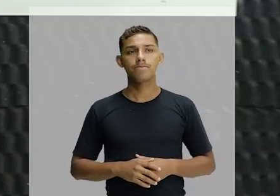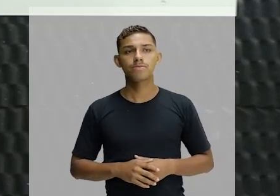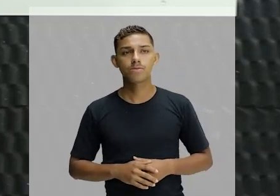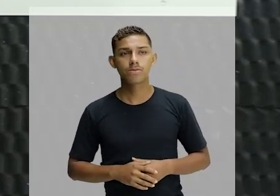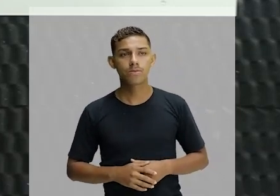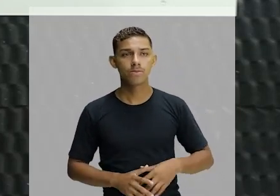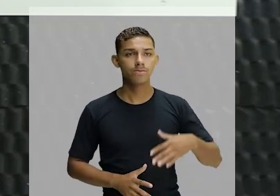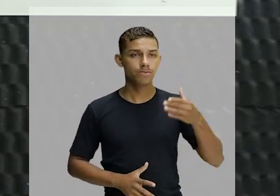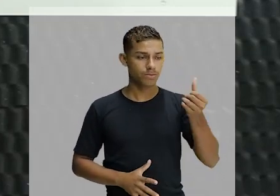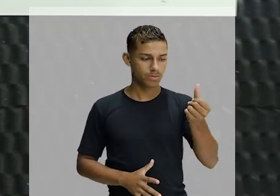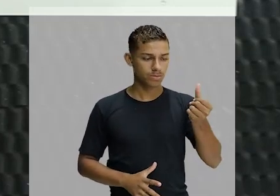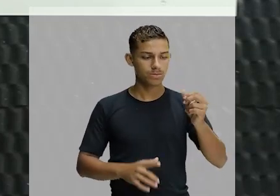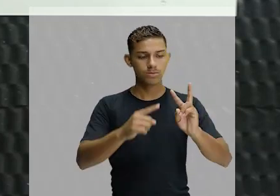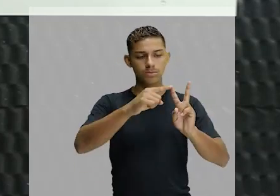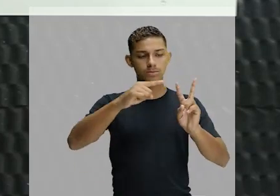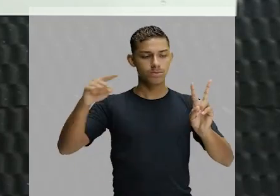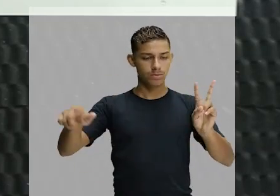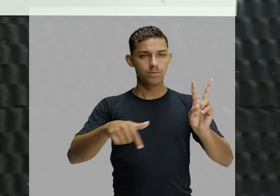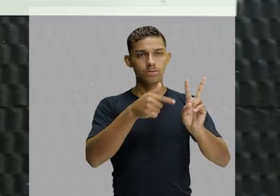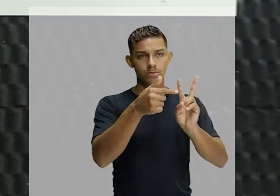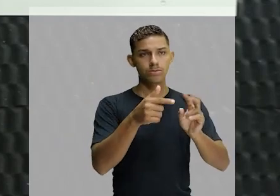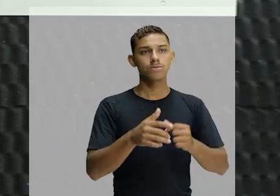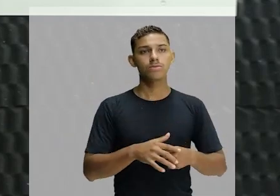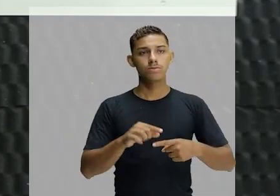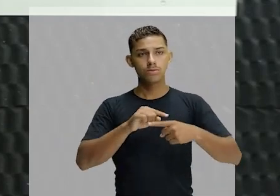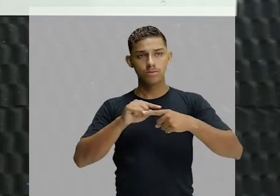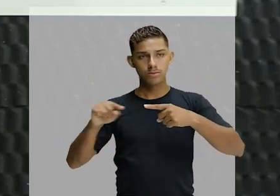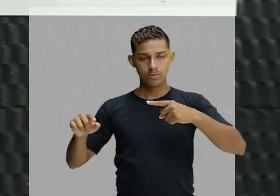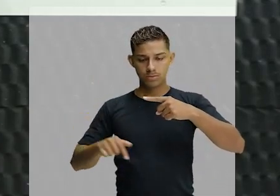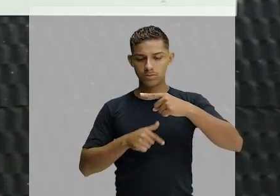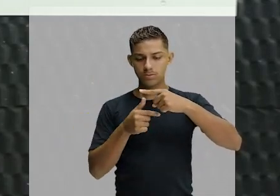de 2 sobre 2.